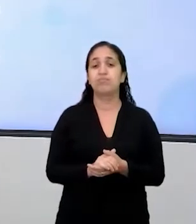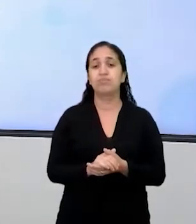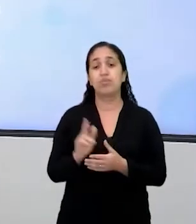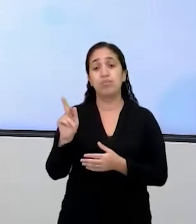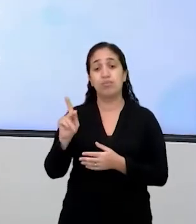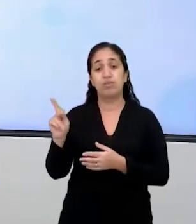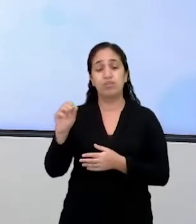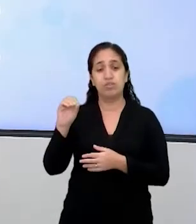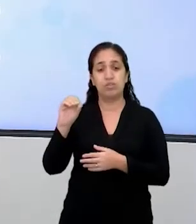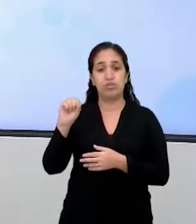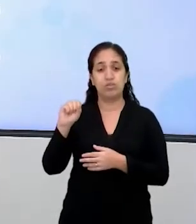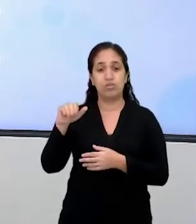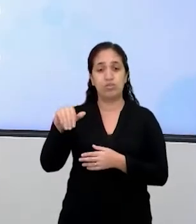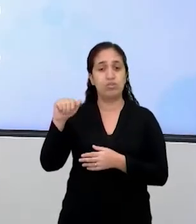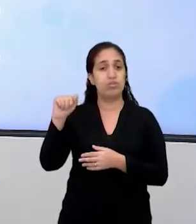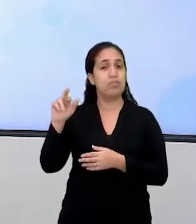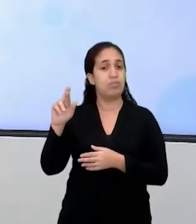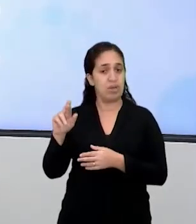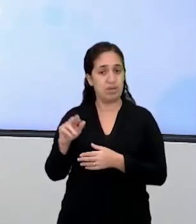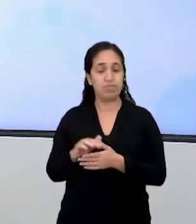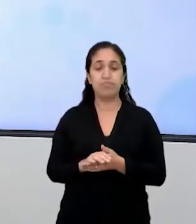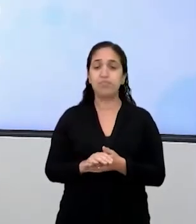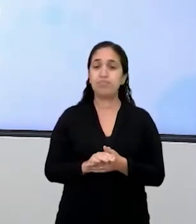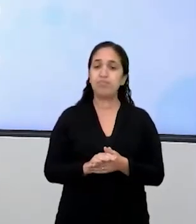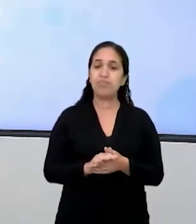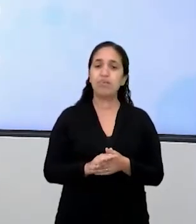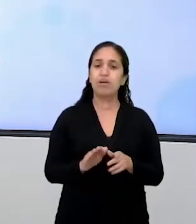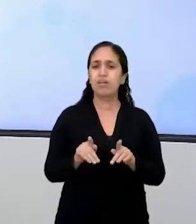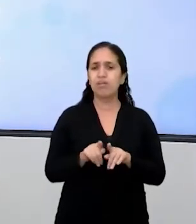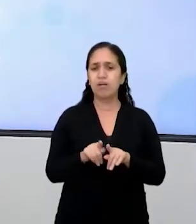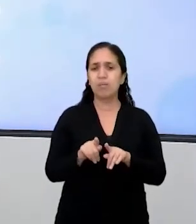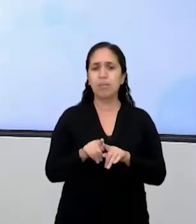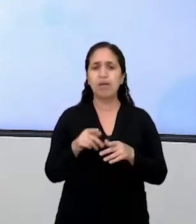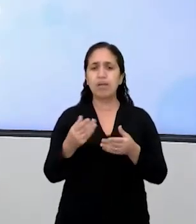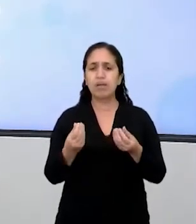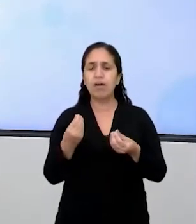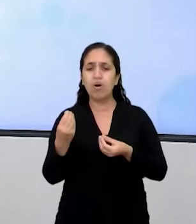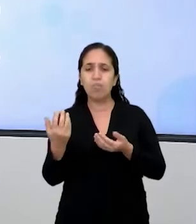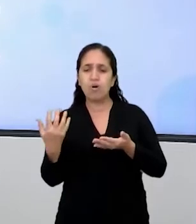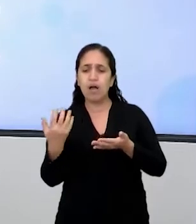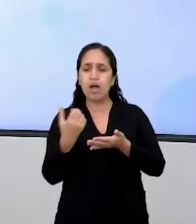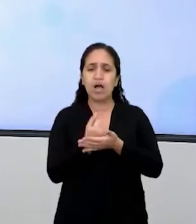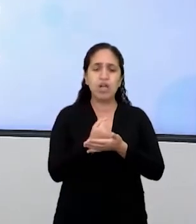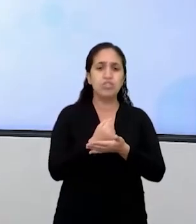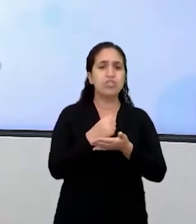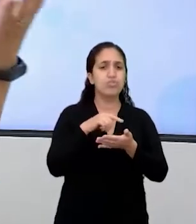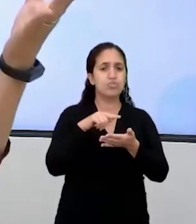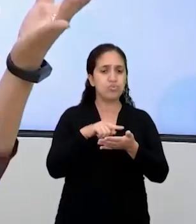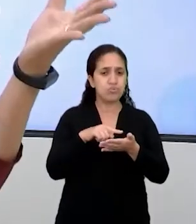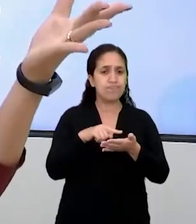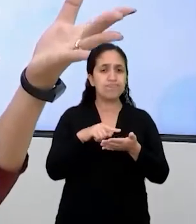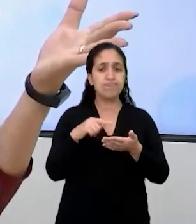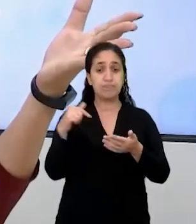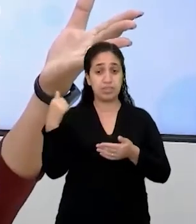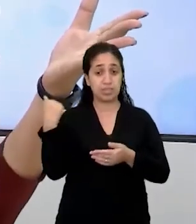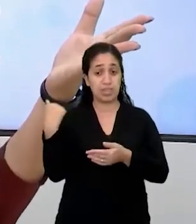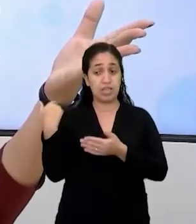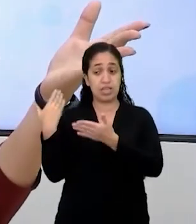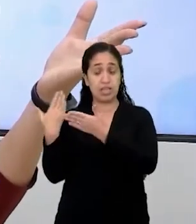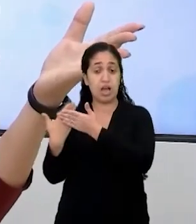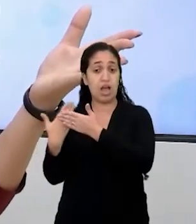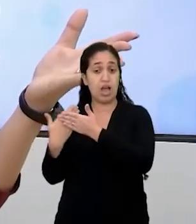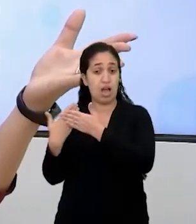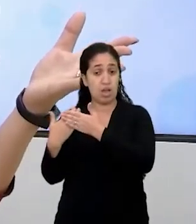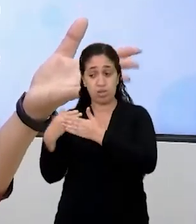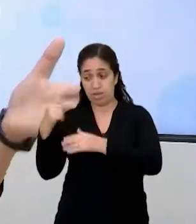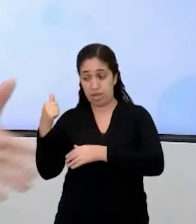Osmar. E a gente vai fazer e vai falar dos registros do que tivemos dessa aula, da primeira